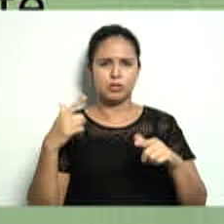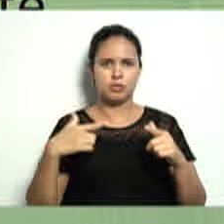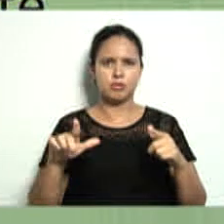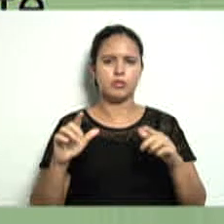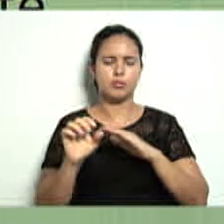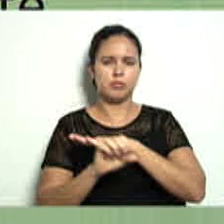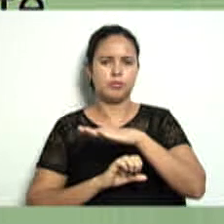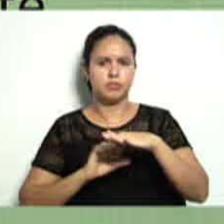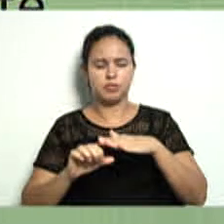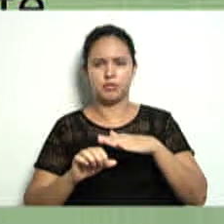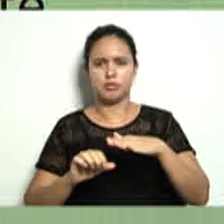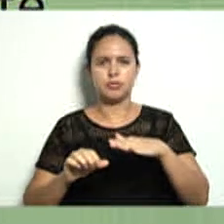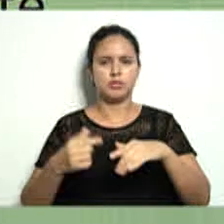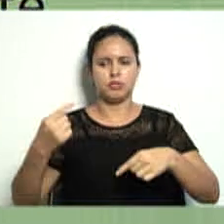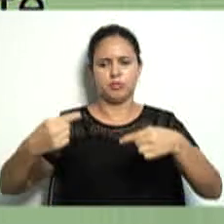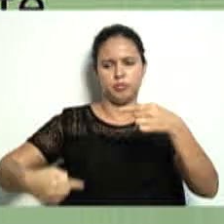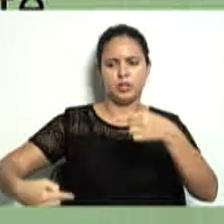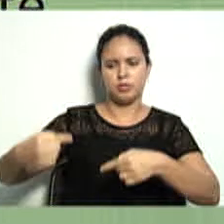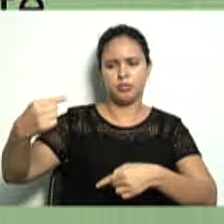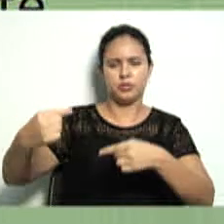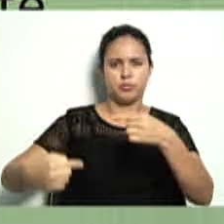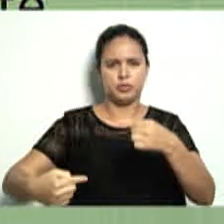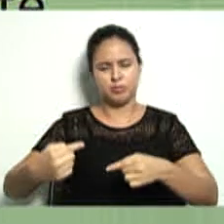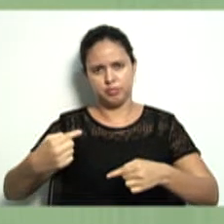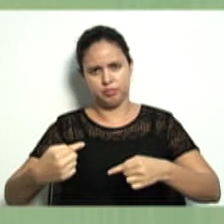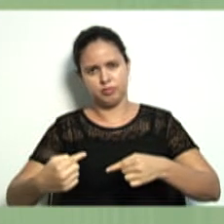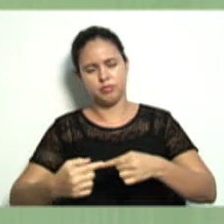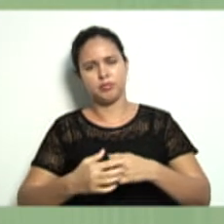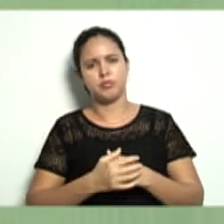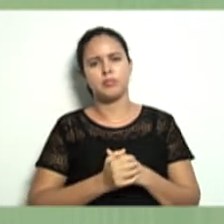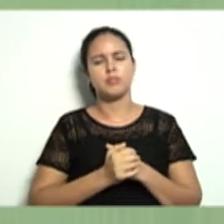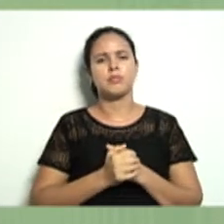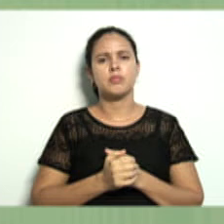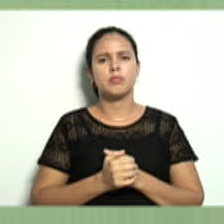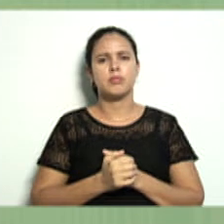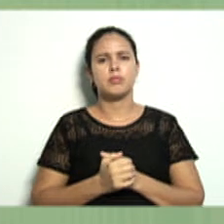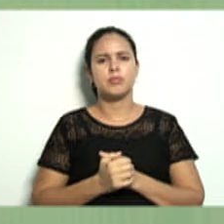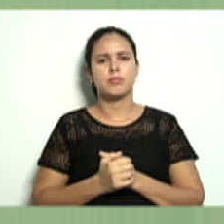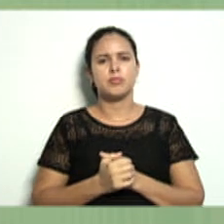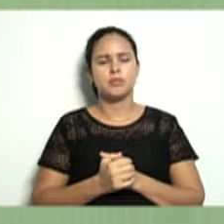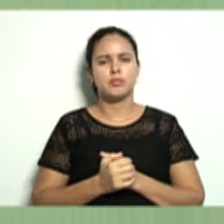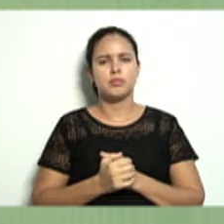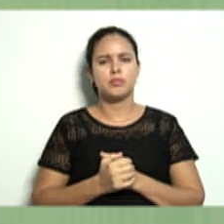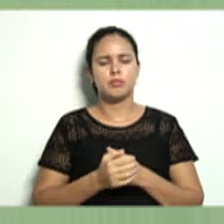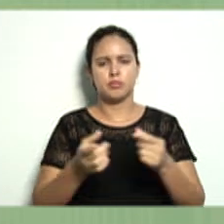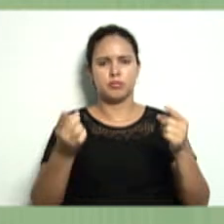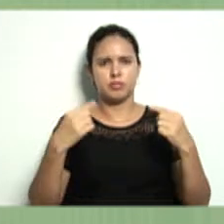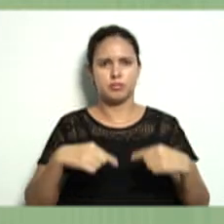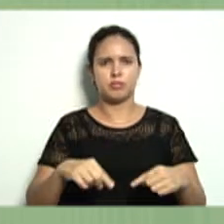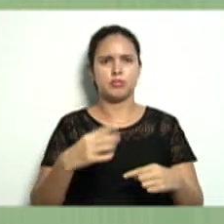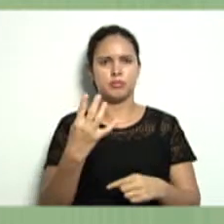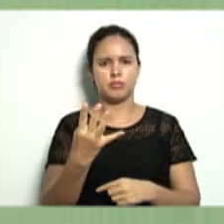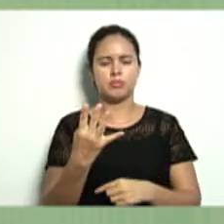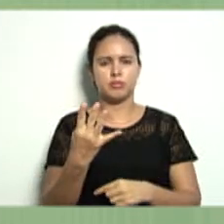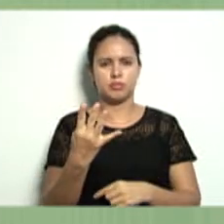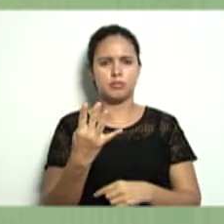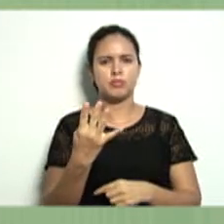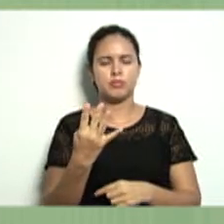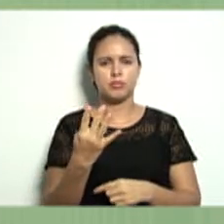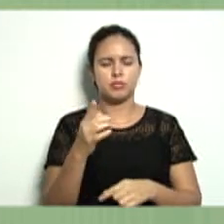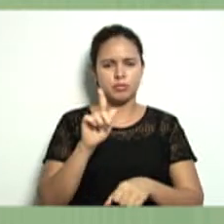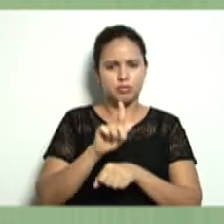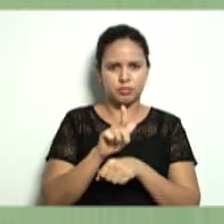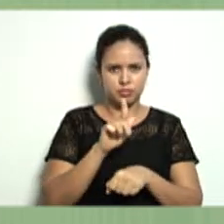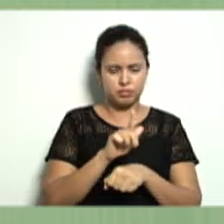que estão competindo com a gente enquanto cooperativa. A quarta afirmativa: os